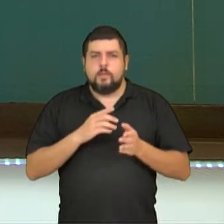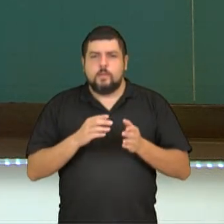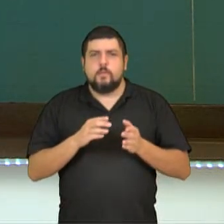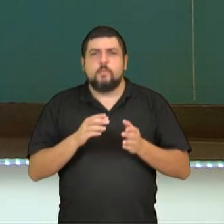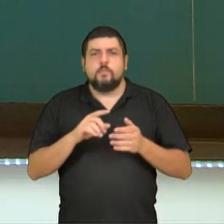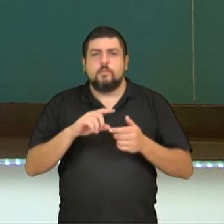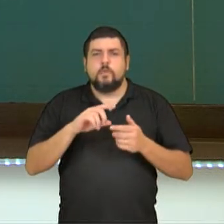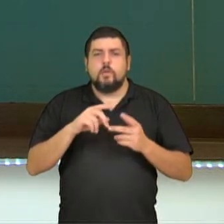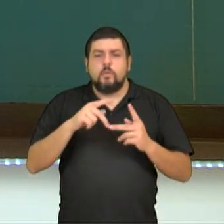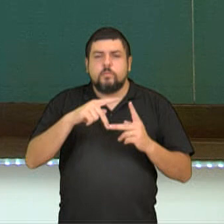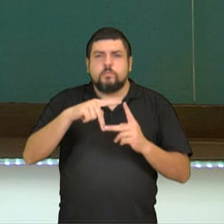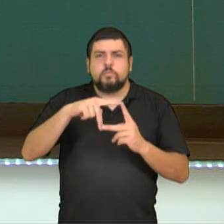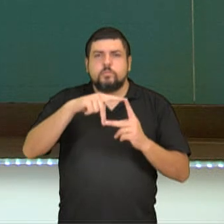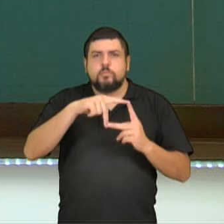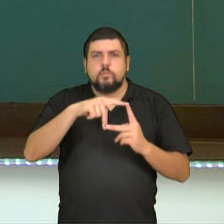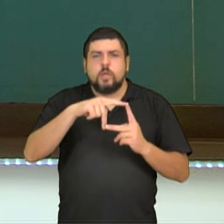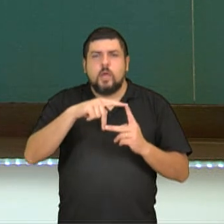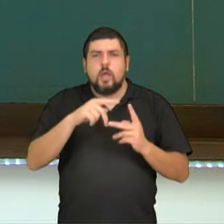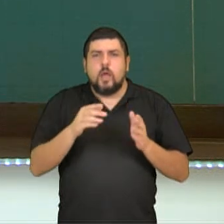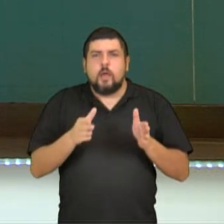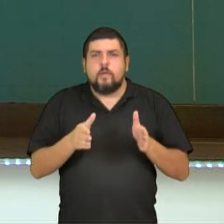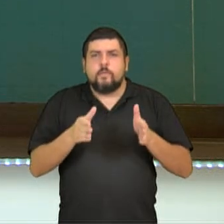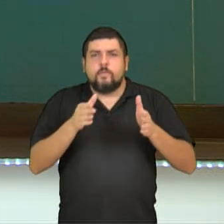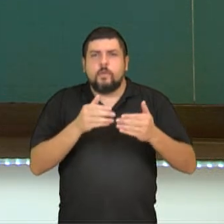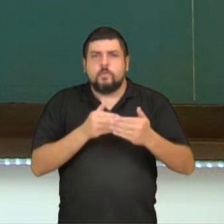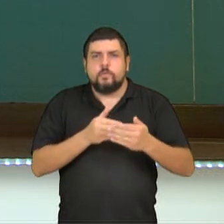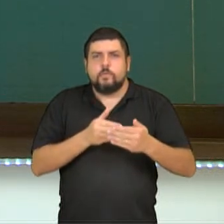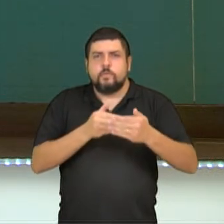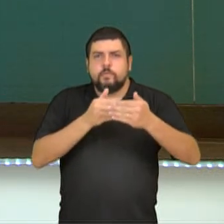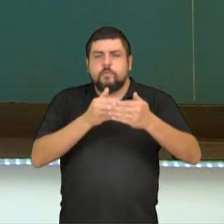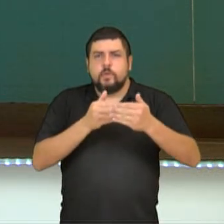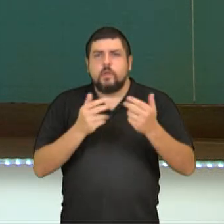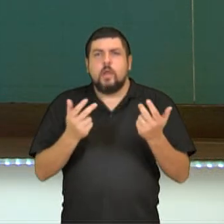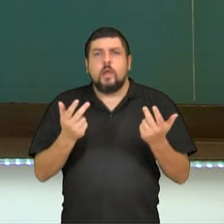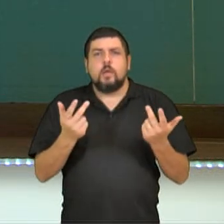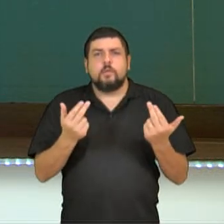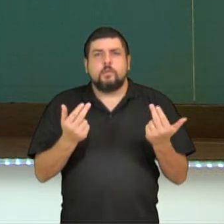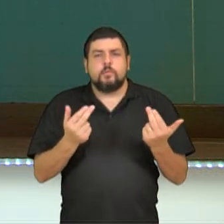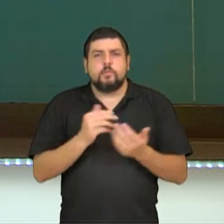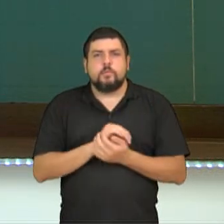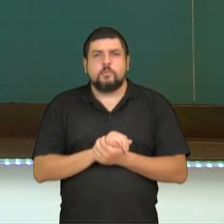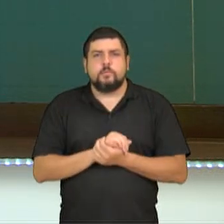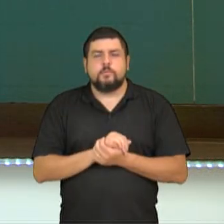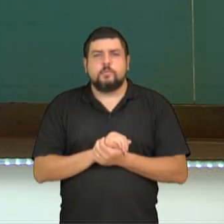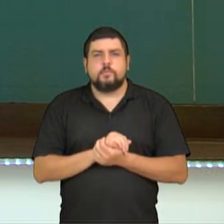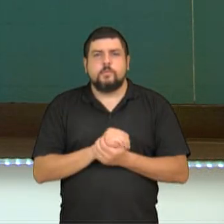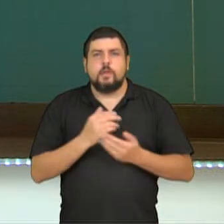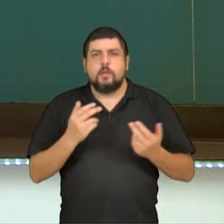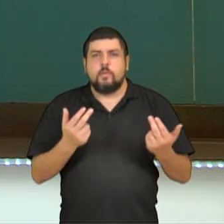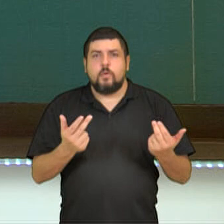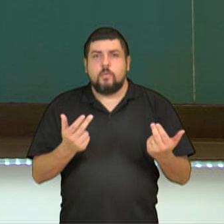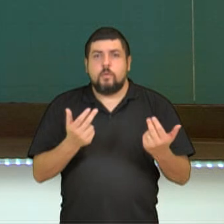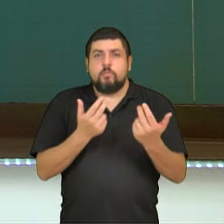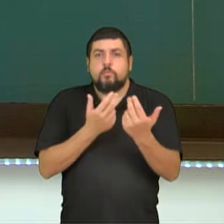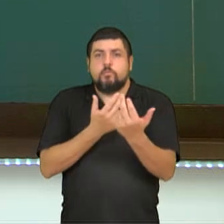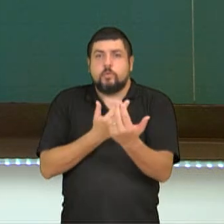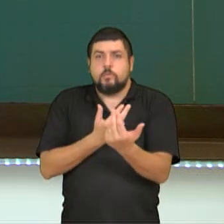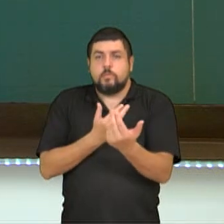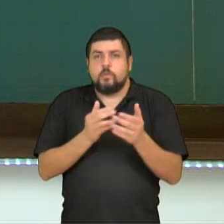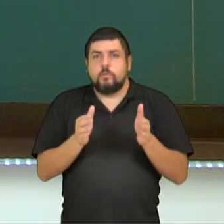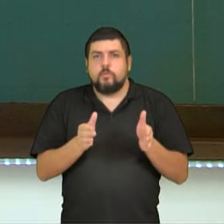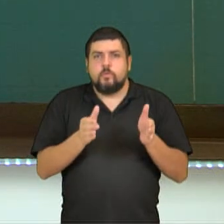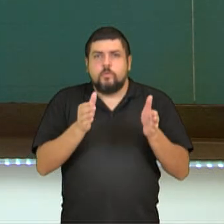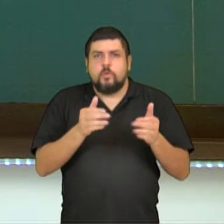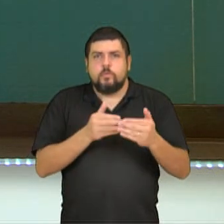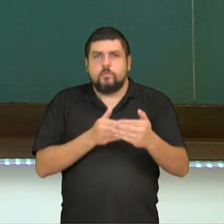faces congruentes, ou seja, a mesma medida, não é verdade? Então aqui, esse aqui não